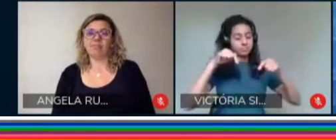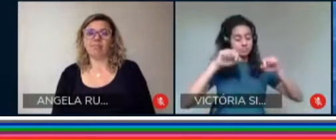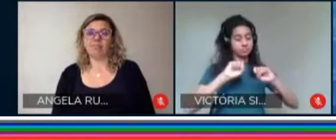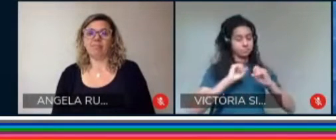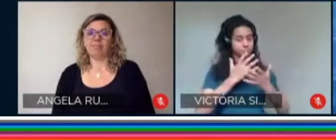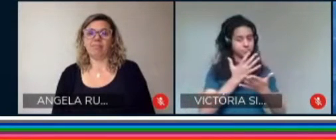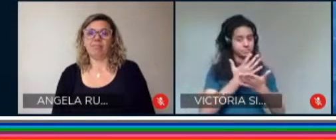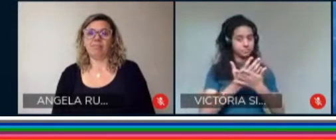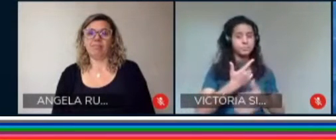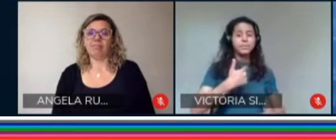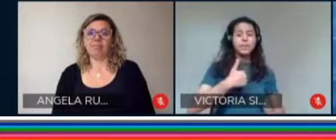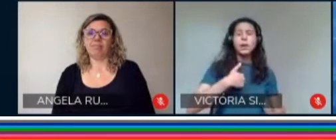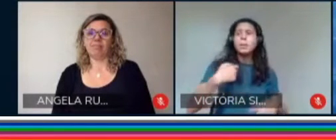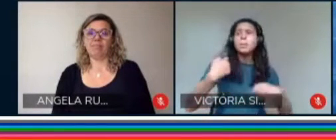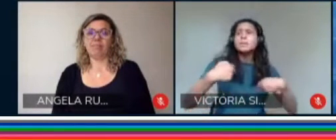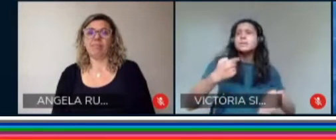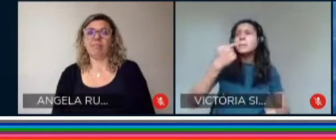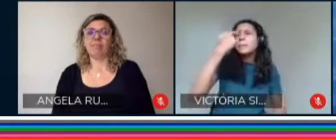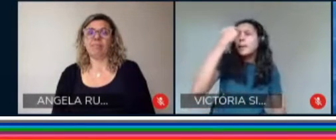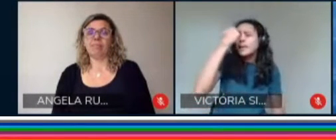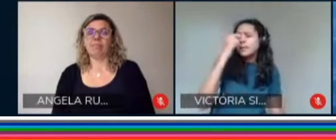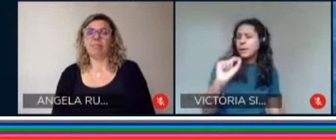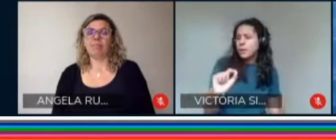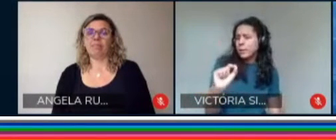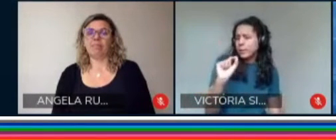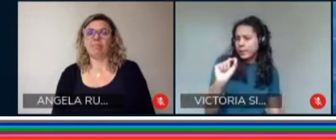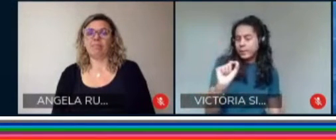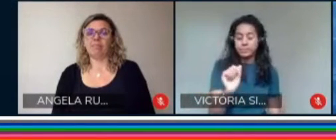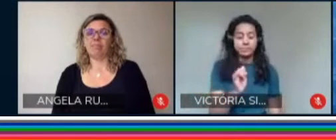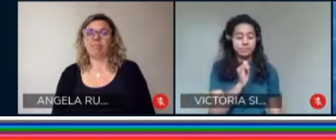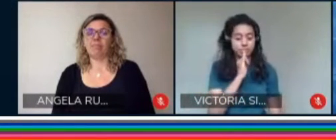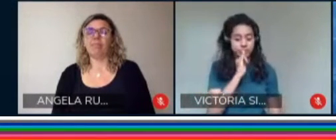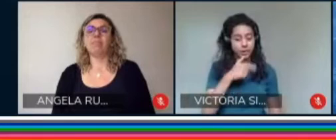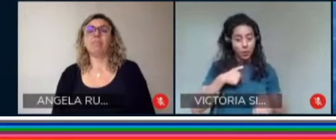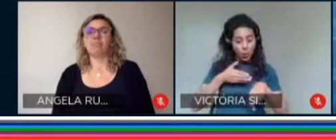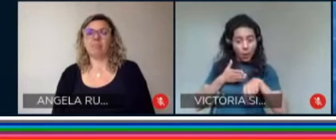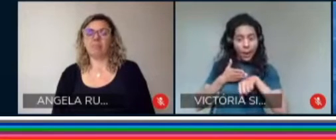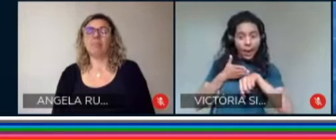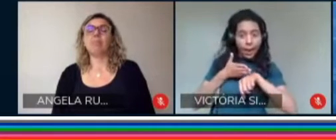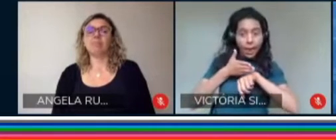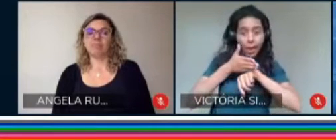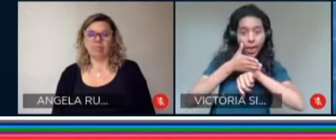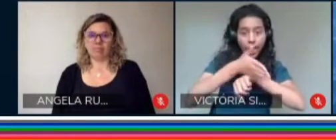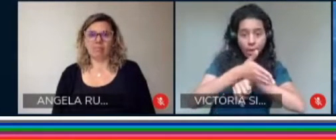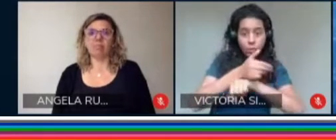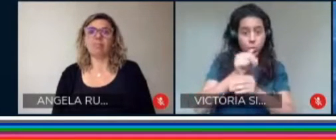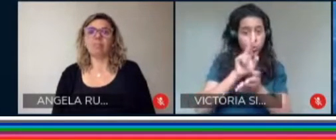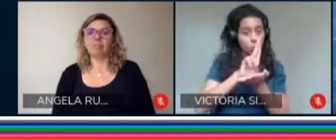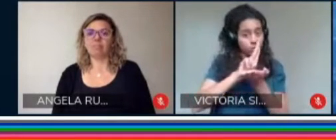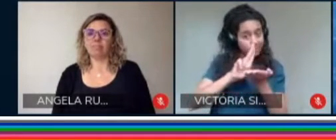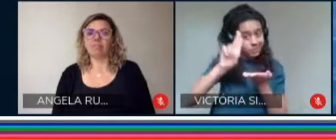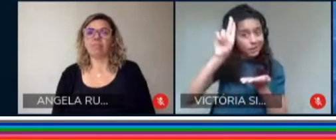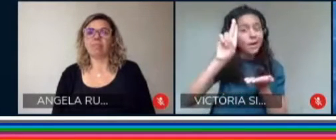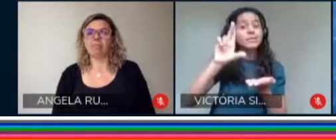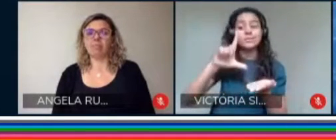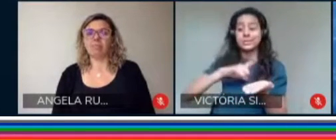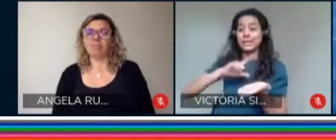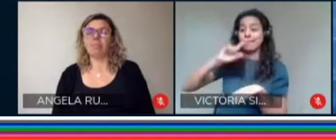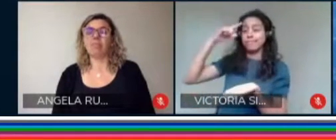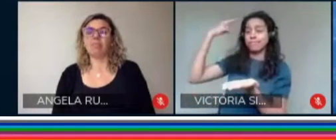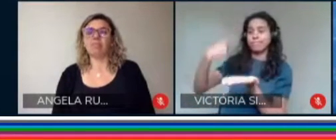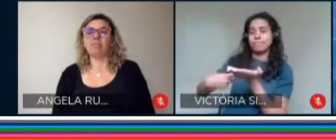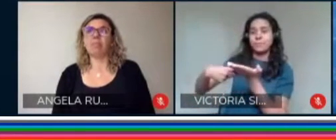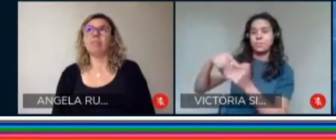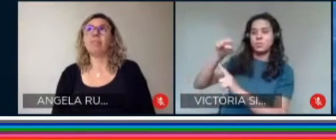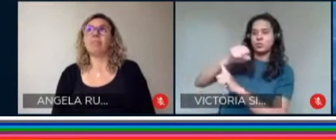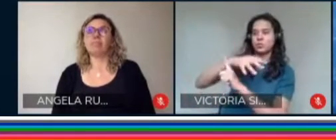na universidade, eu faço uma espécie de acordo social. Né? Como eu falei para vocês, a ciência ela não é